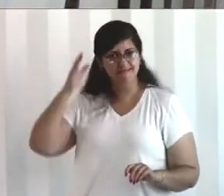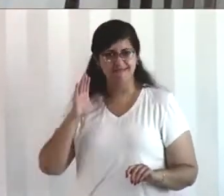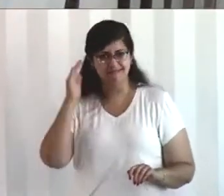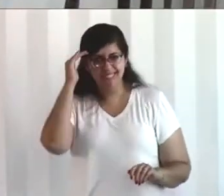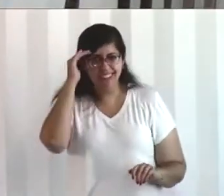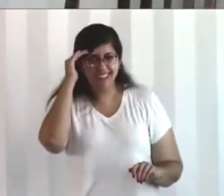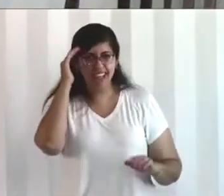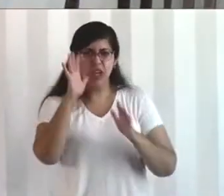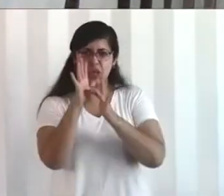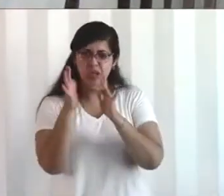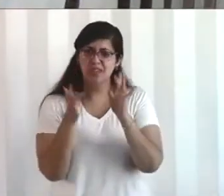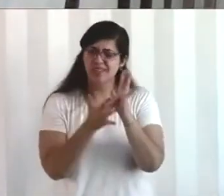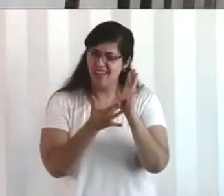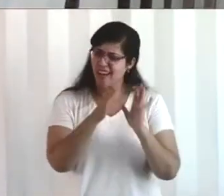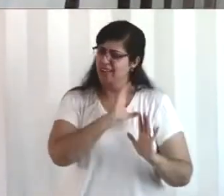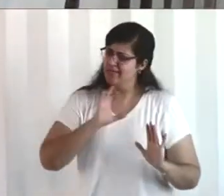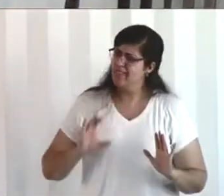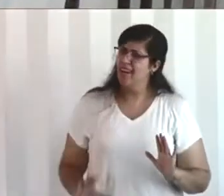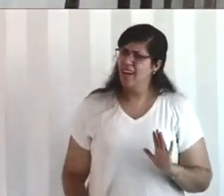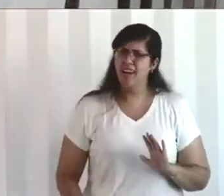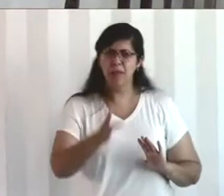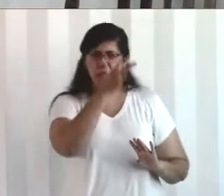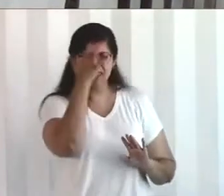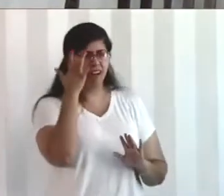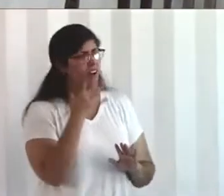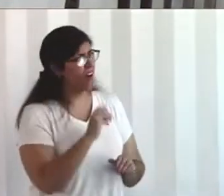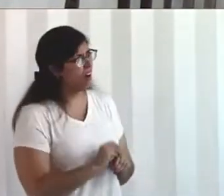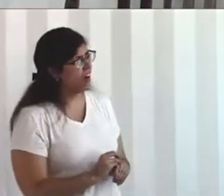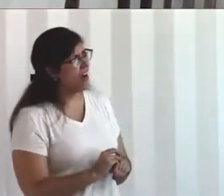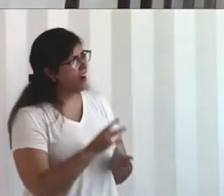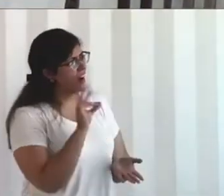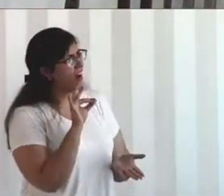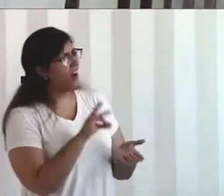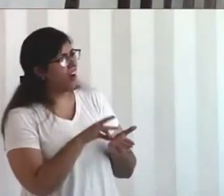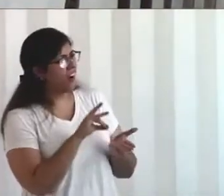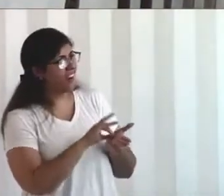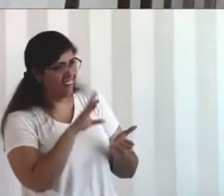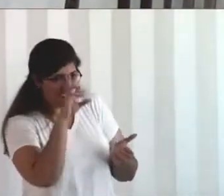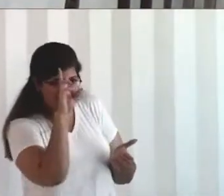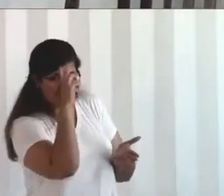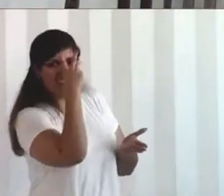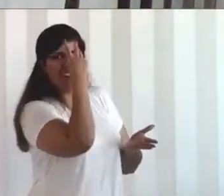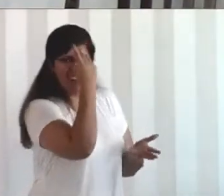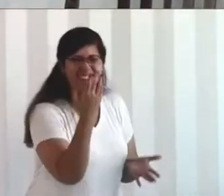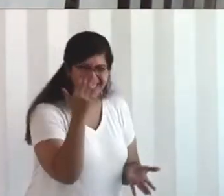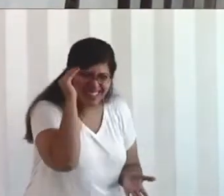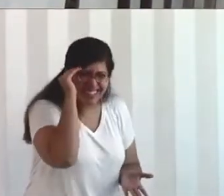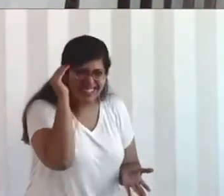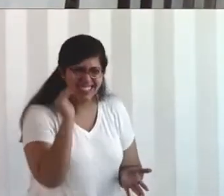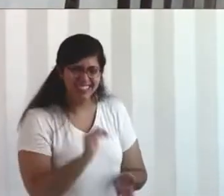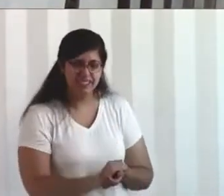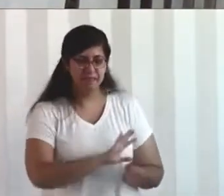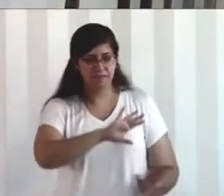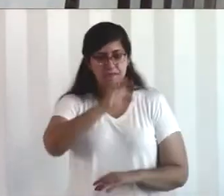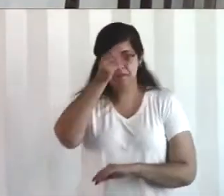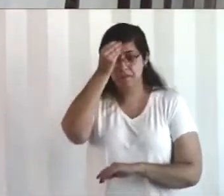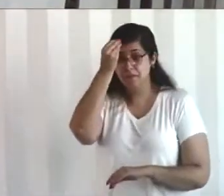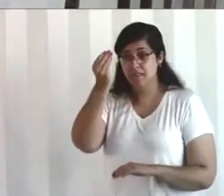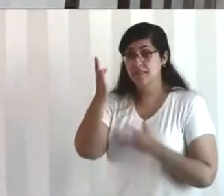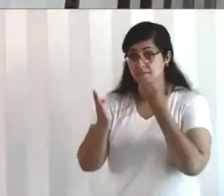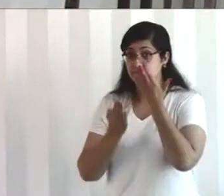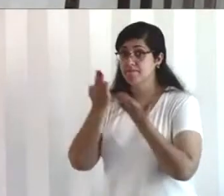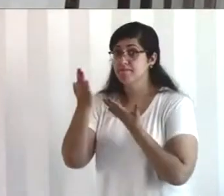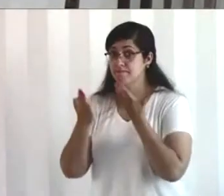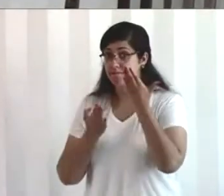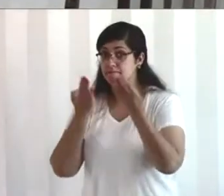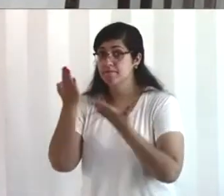é Jesus. A consagração ao serviço, a dedicação ao serviço é uma marca